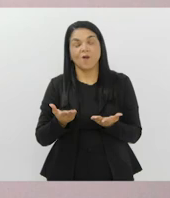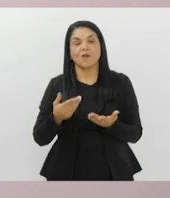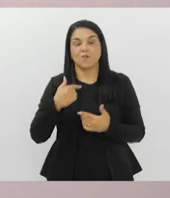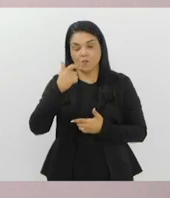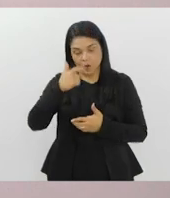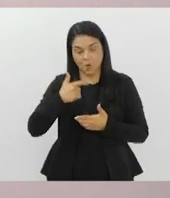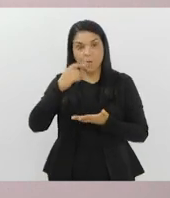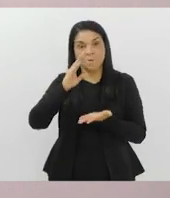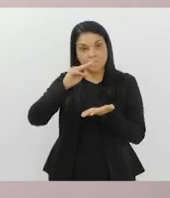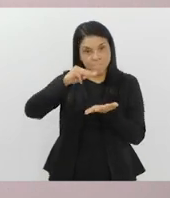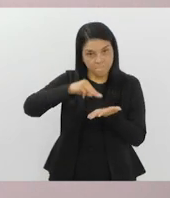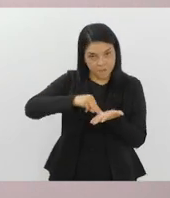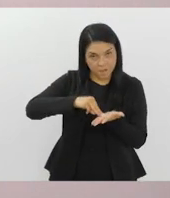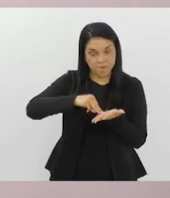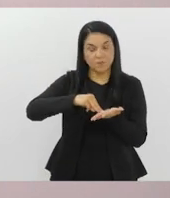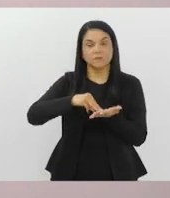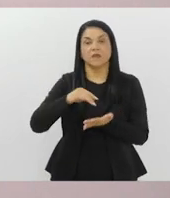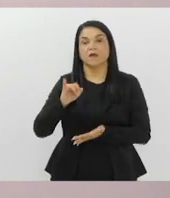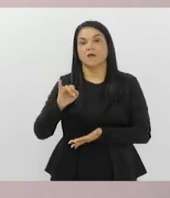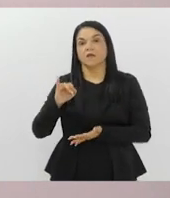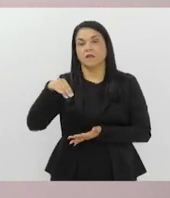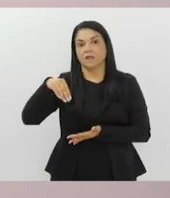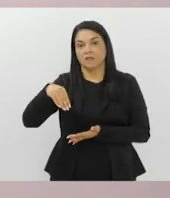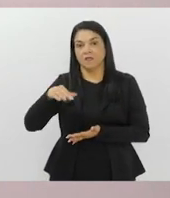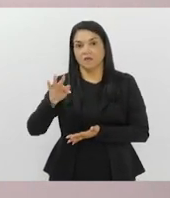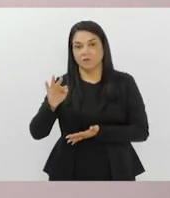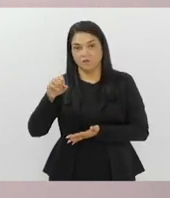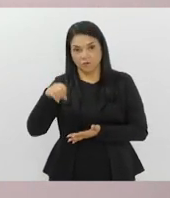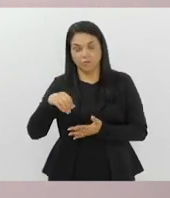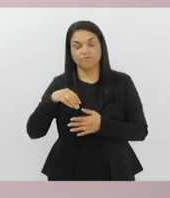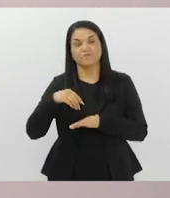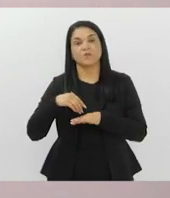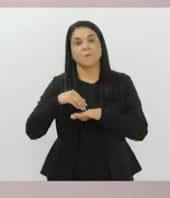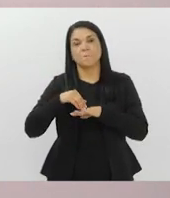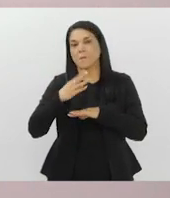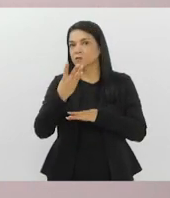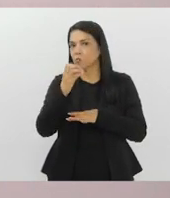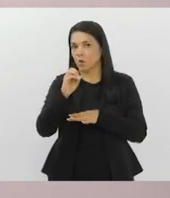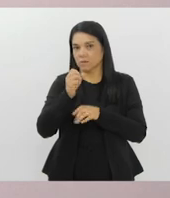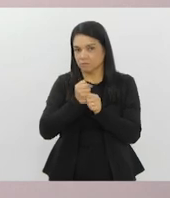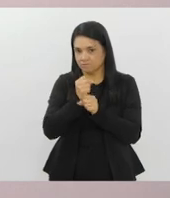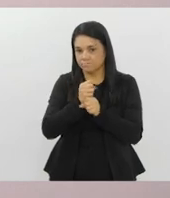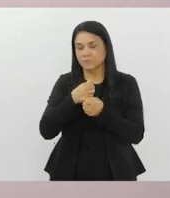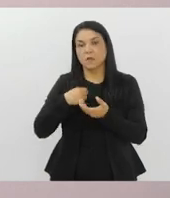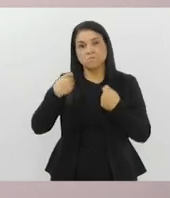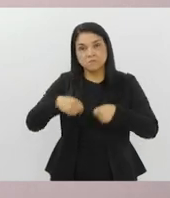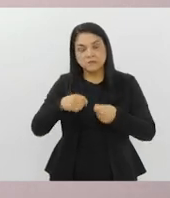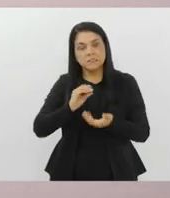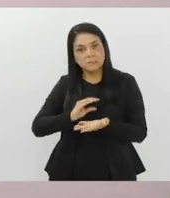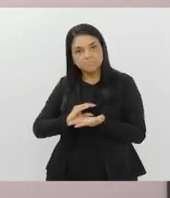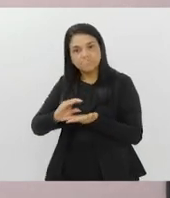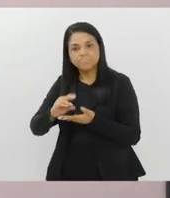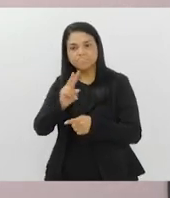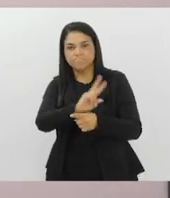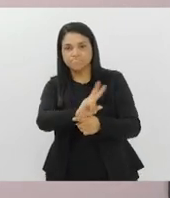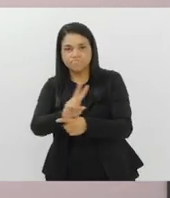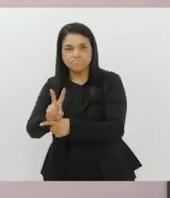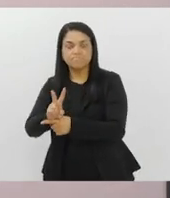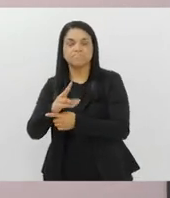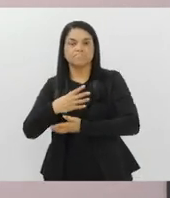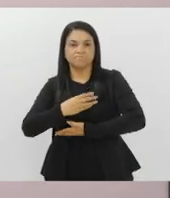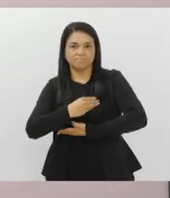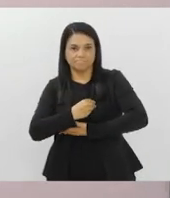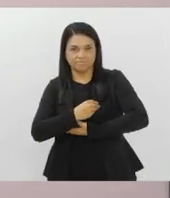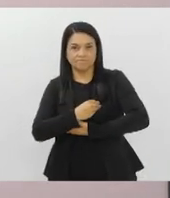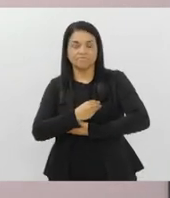essa rede internacional com mais de 40 anos, que eu já citei, que precisamos investir muito em proteger a amamentação de